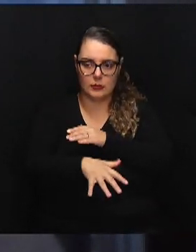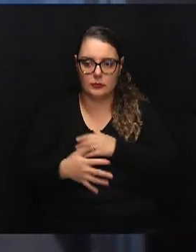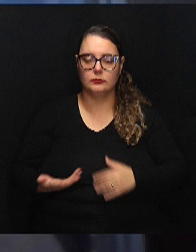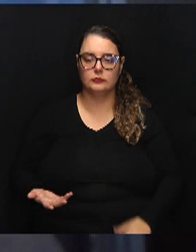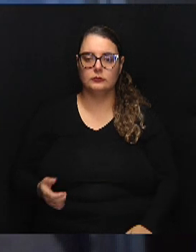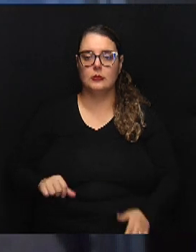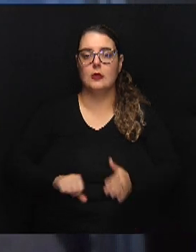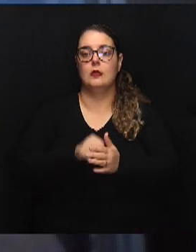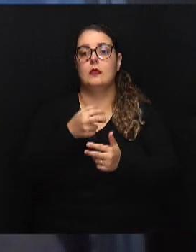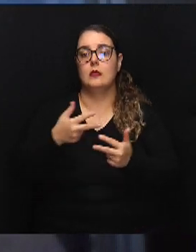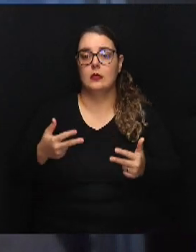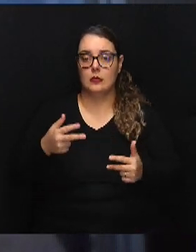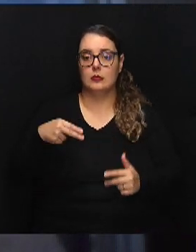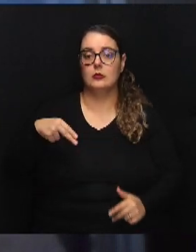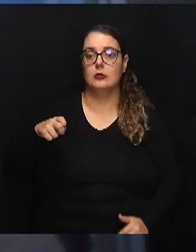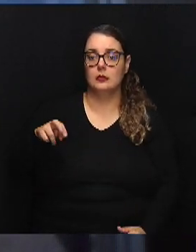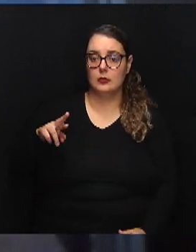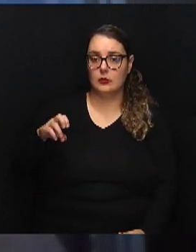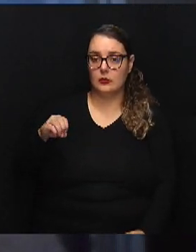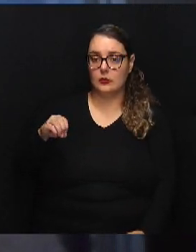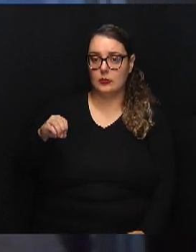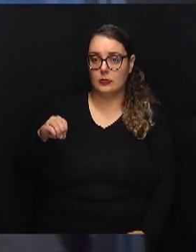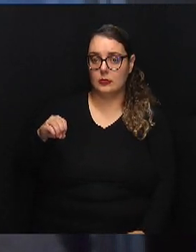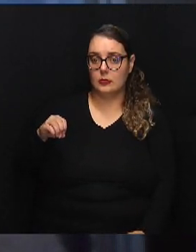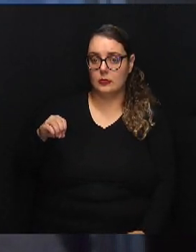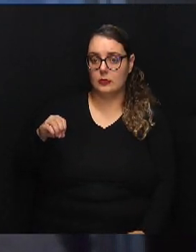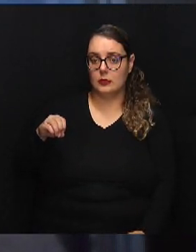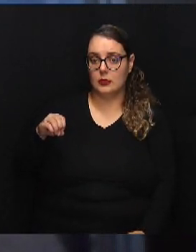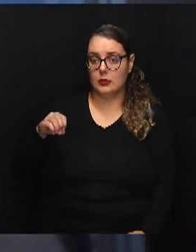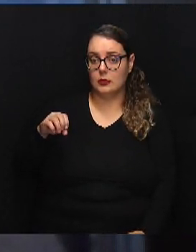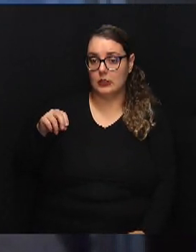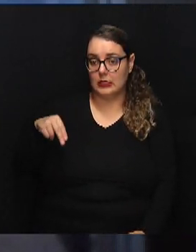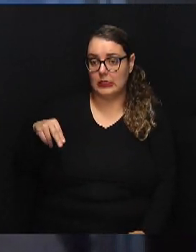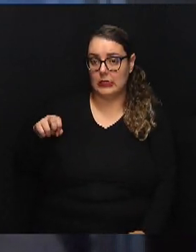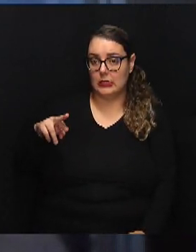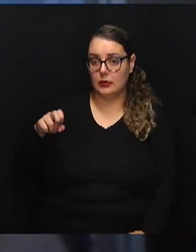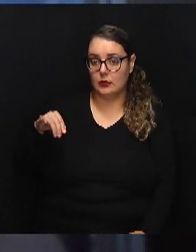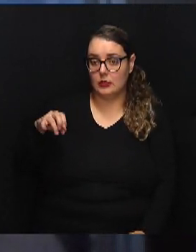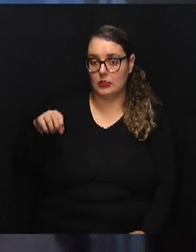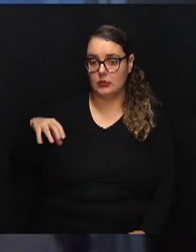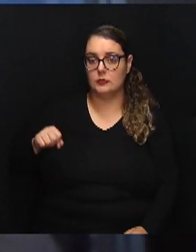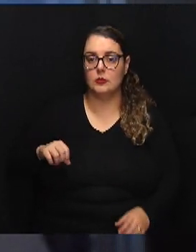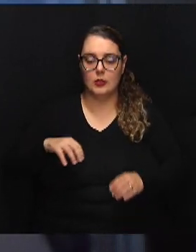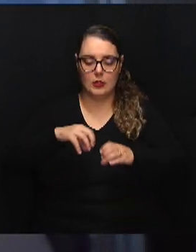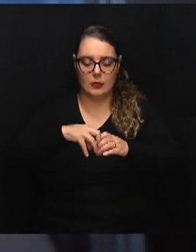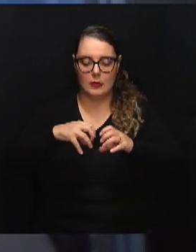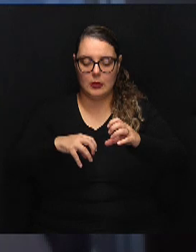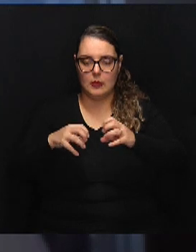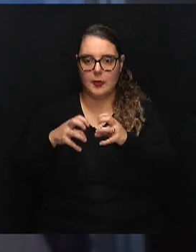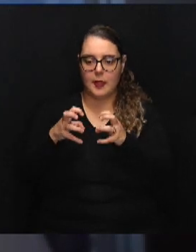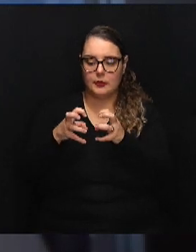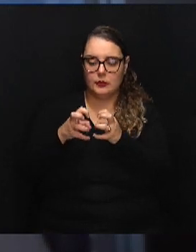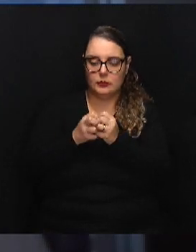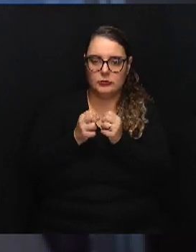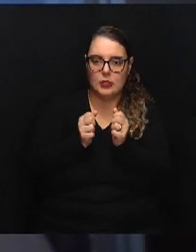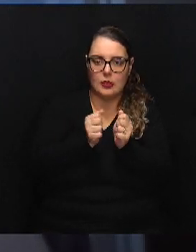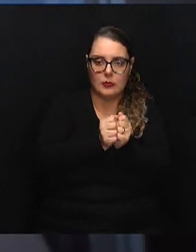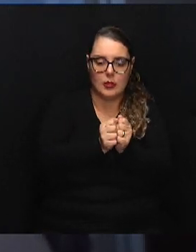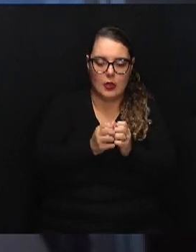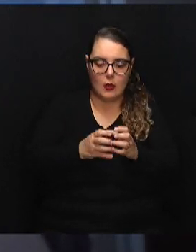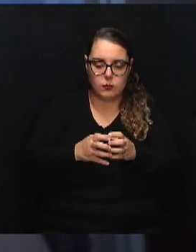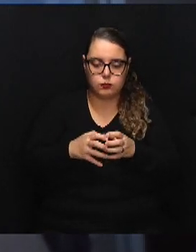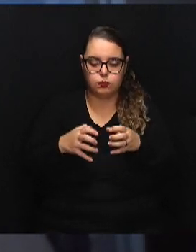no organismo são as plaquetas, que é um tipo de célula do sangue, se agregarem, elas ficam juntinhas uma da outra, e aí